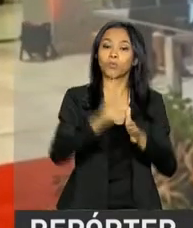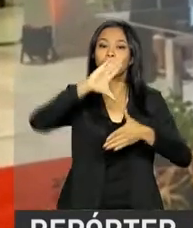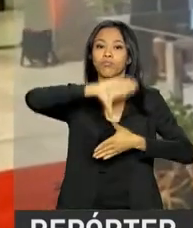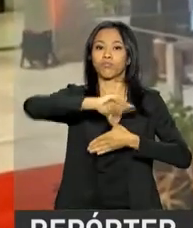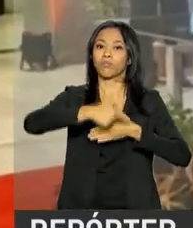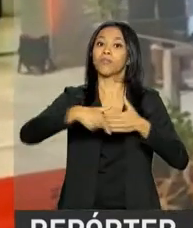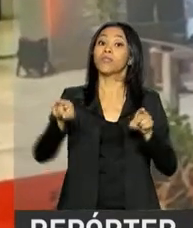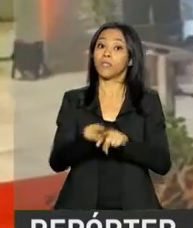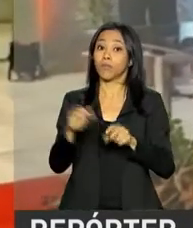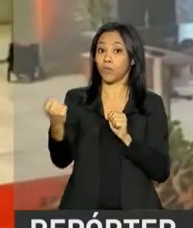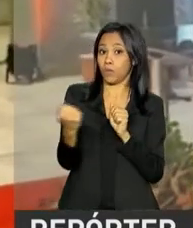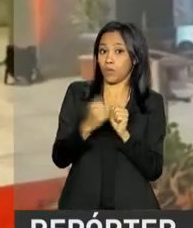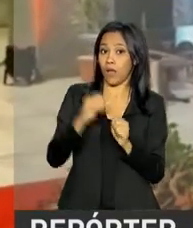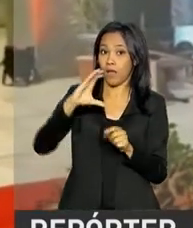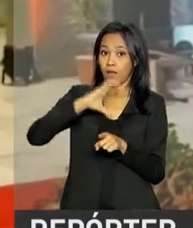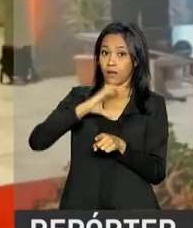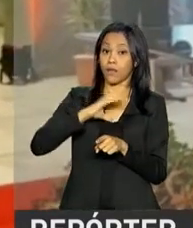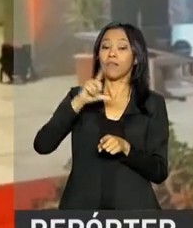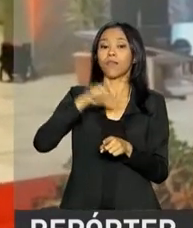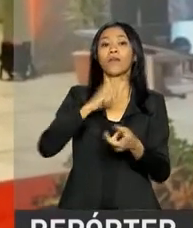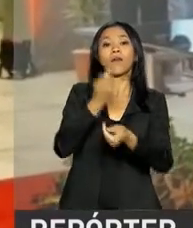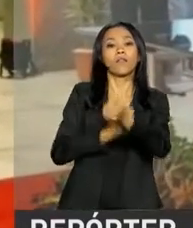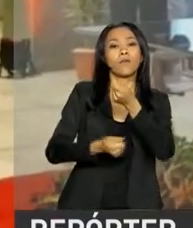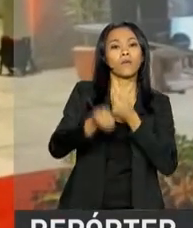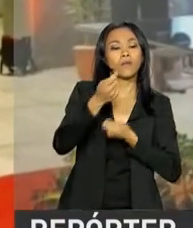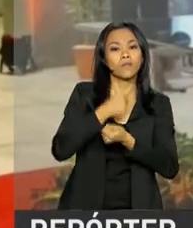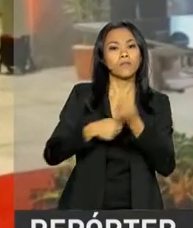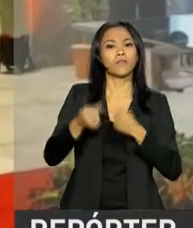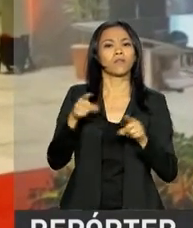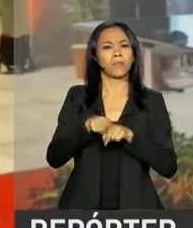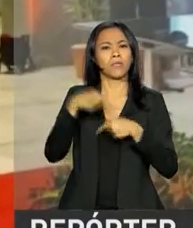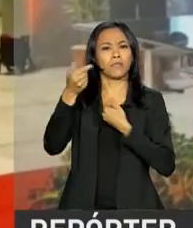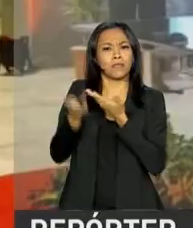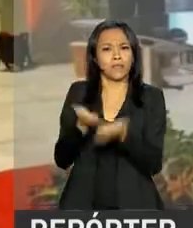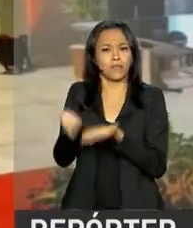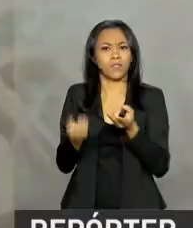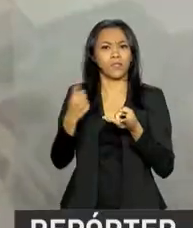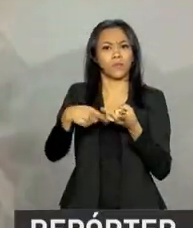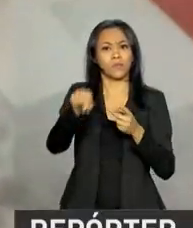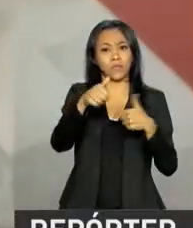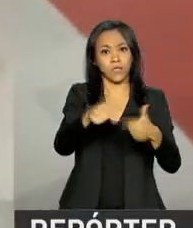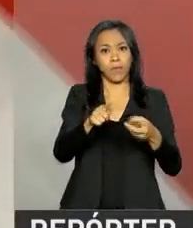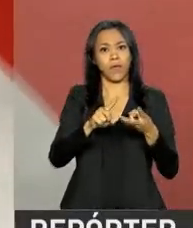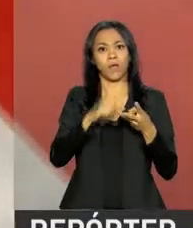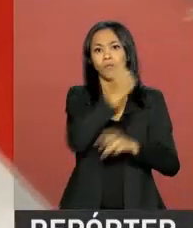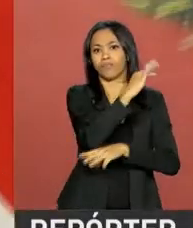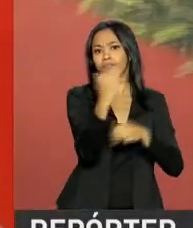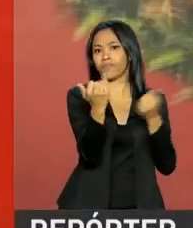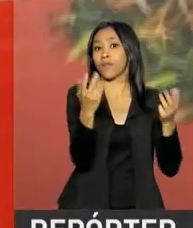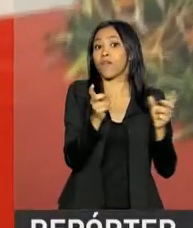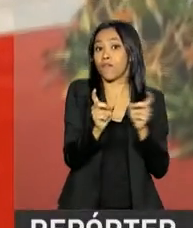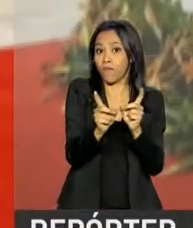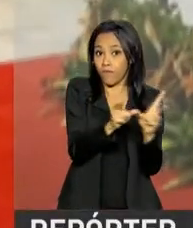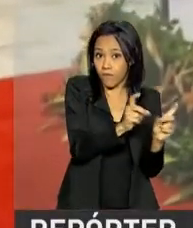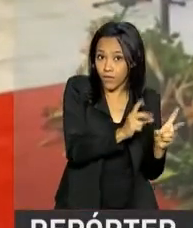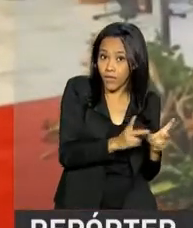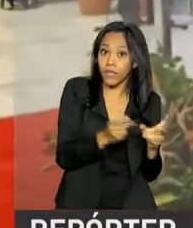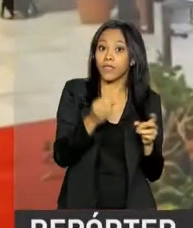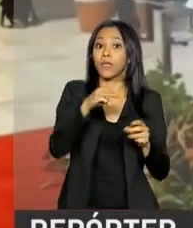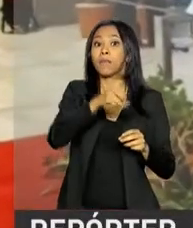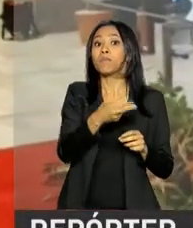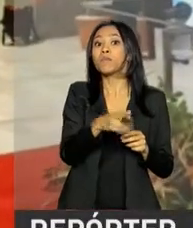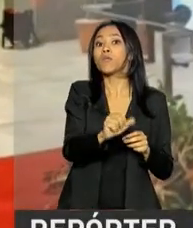e o Canadá. A negociação inclui acesso a mercados de bens e serviços, trabalho, meio ambiente, comércio e gênero,